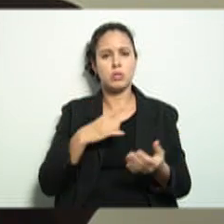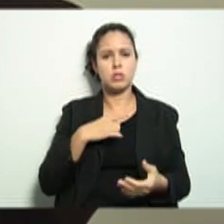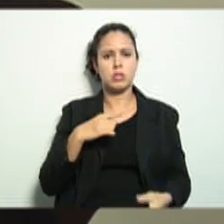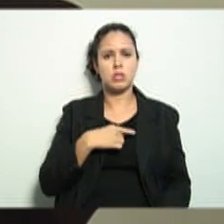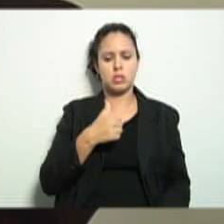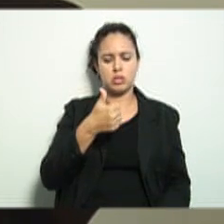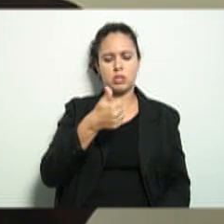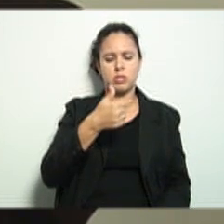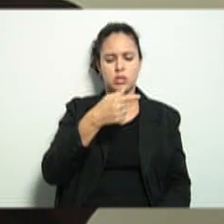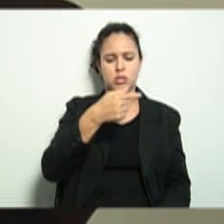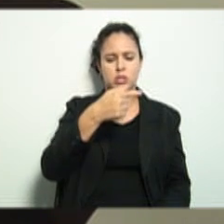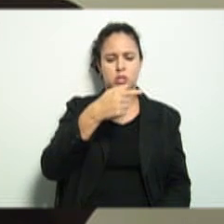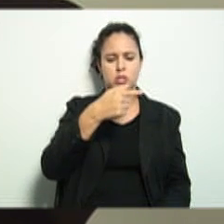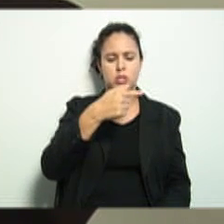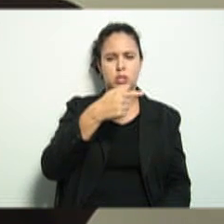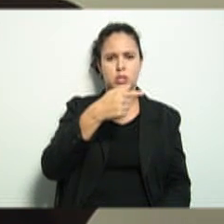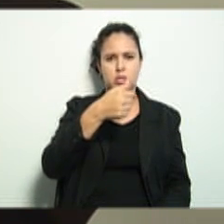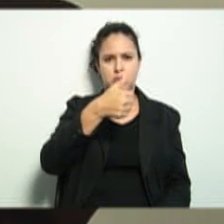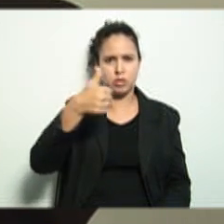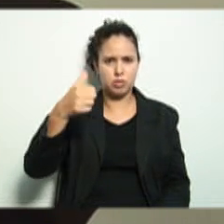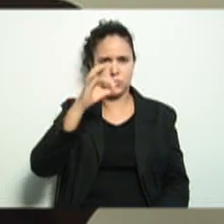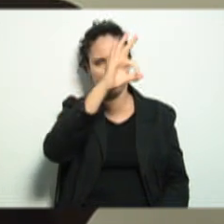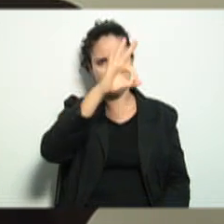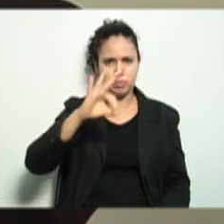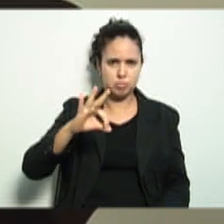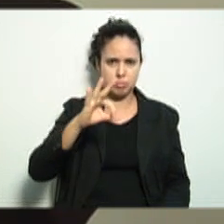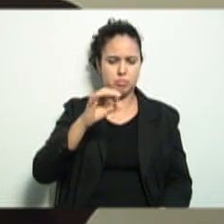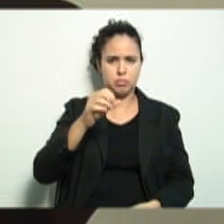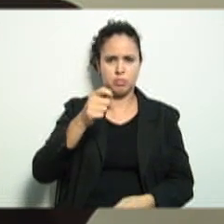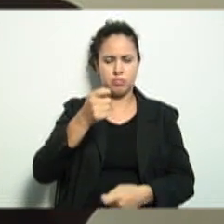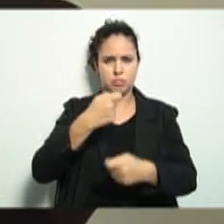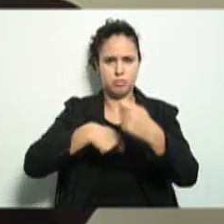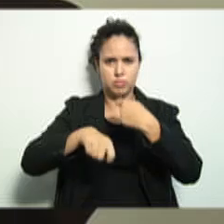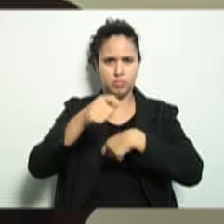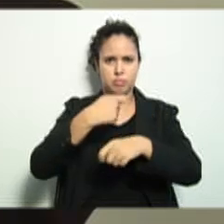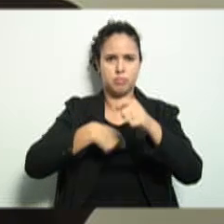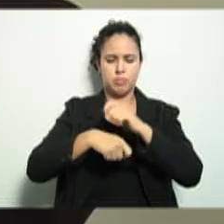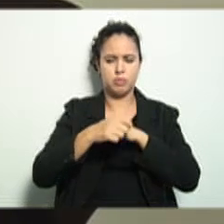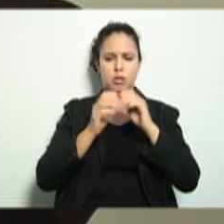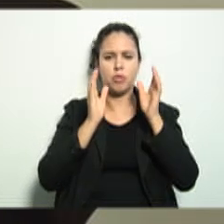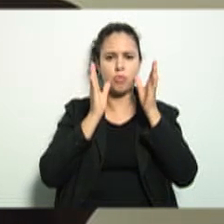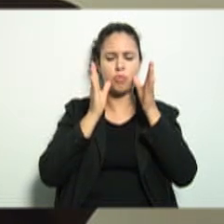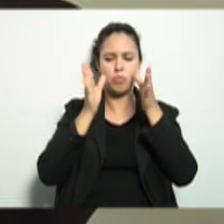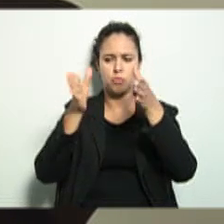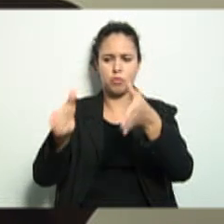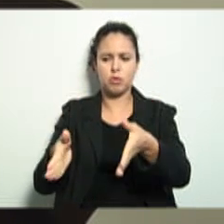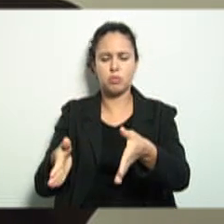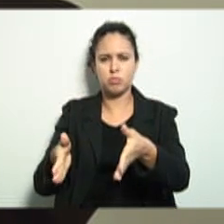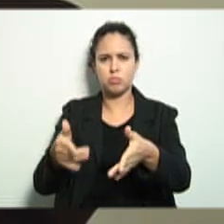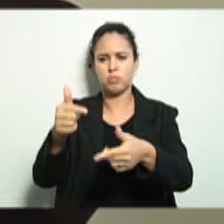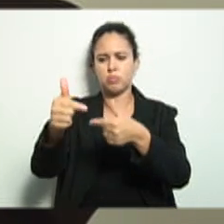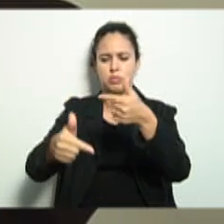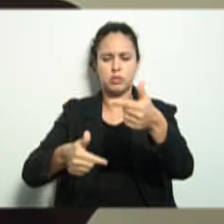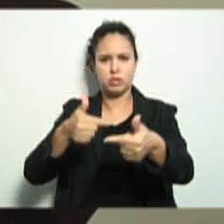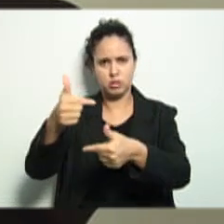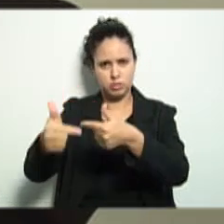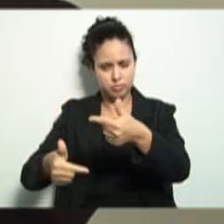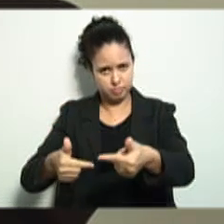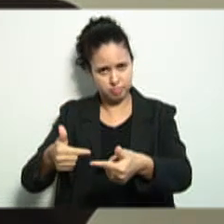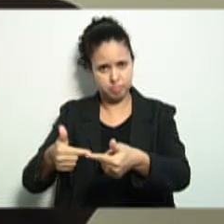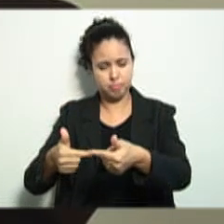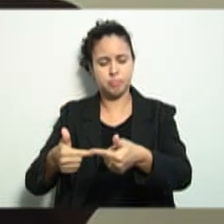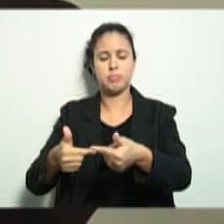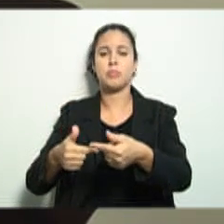71% da nossa economia, ela é basicamente do setor de serviços. Entretanto, esse